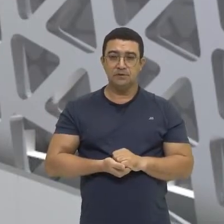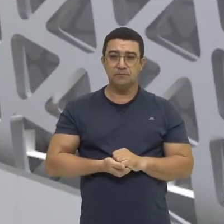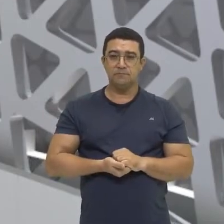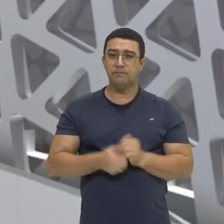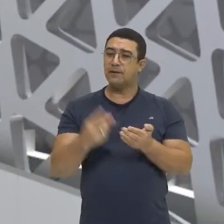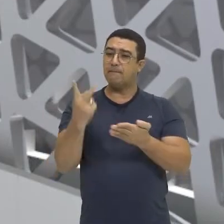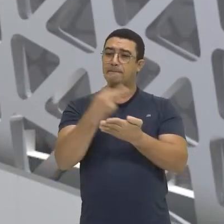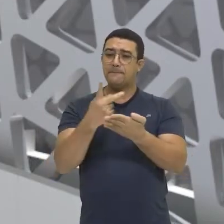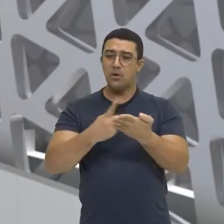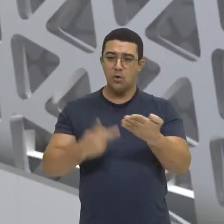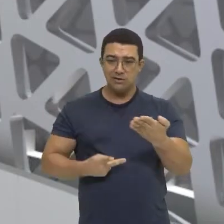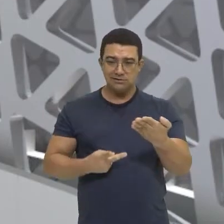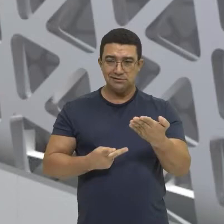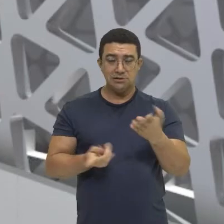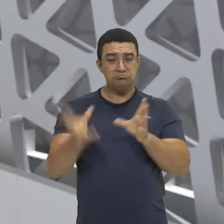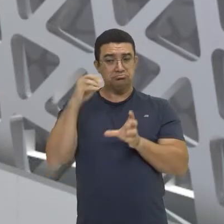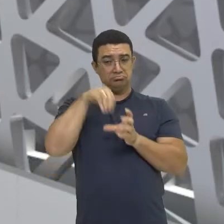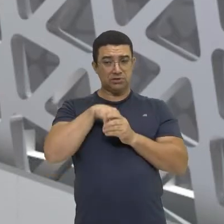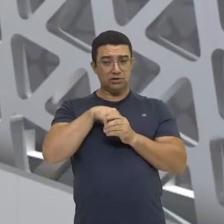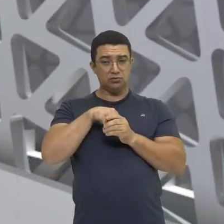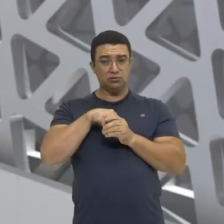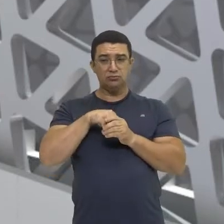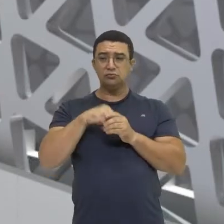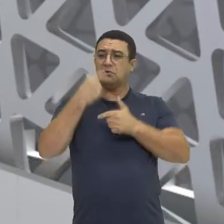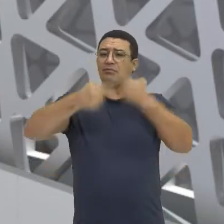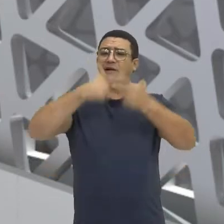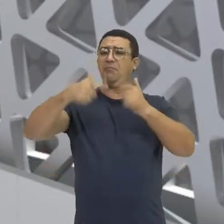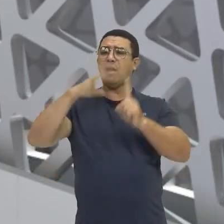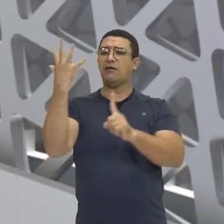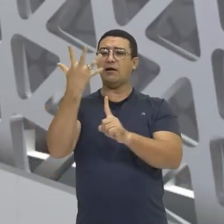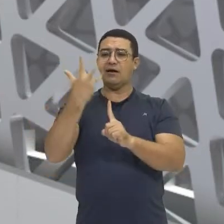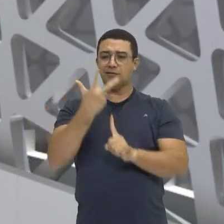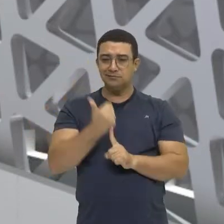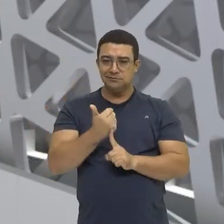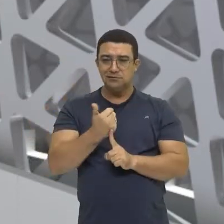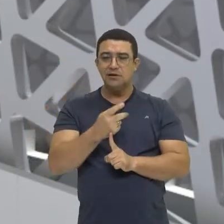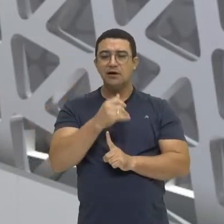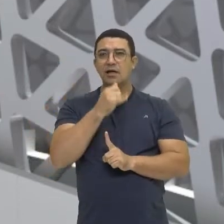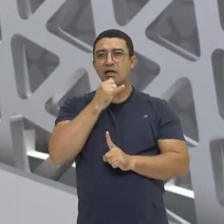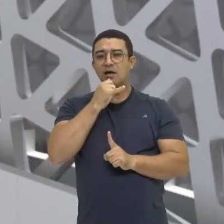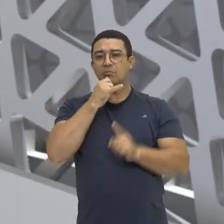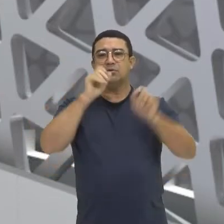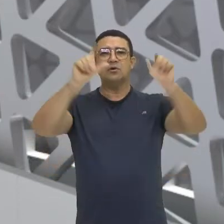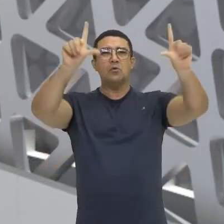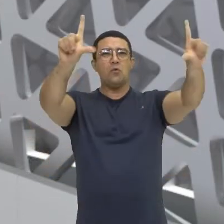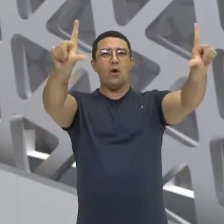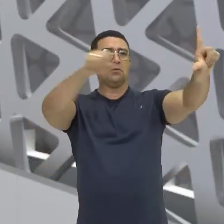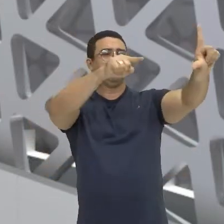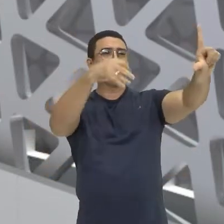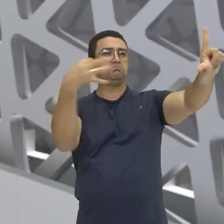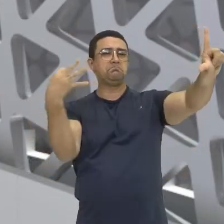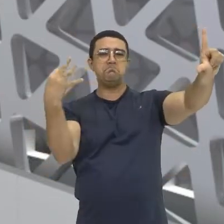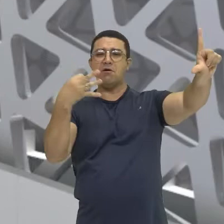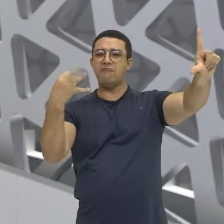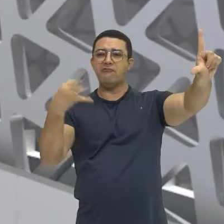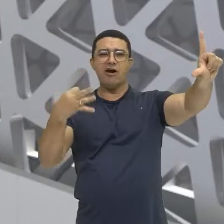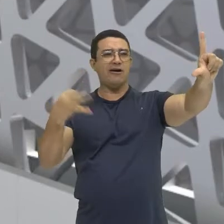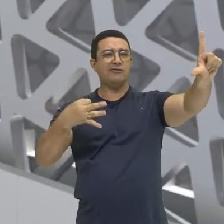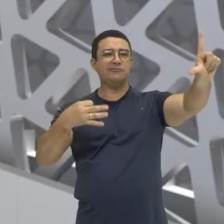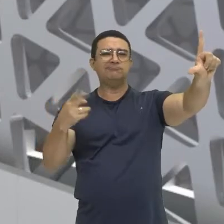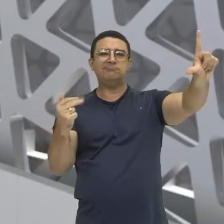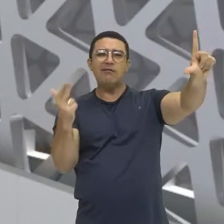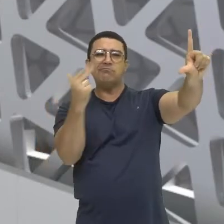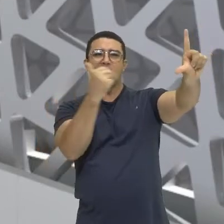estar presente nas obras de artes, né? Por exemplo, se você vê um quadro assim muito bem desenhado, as cores,